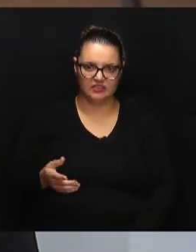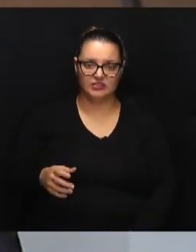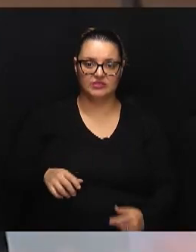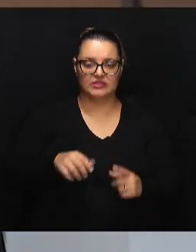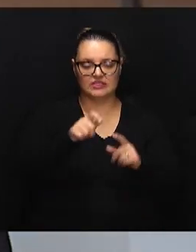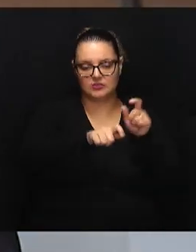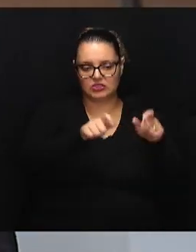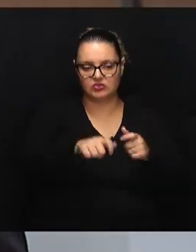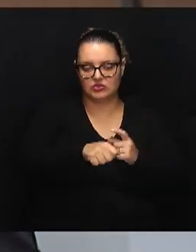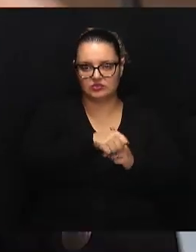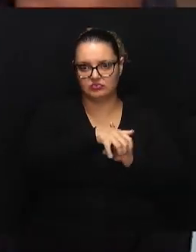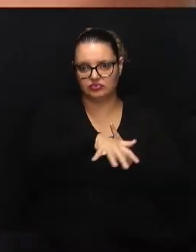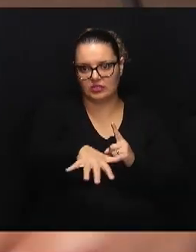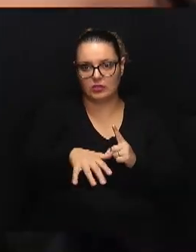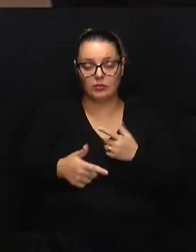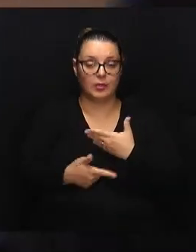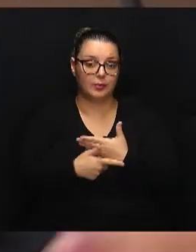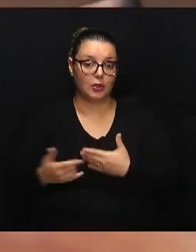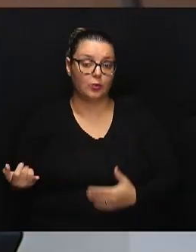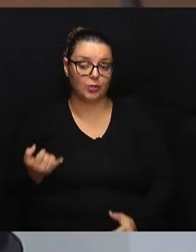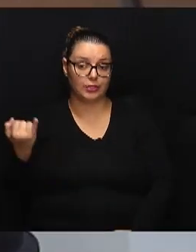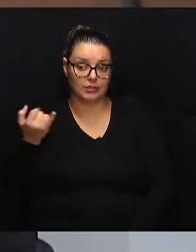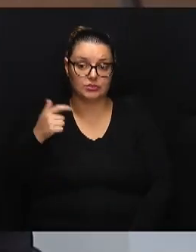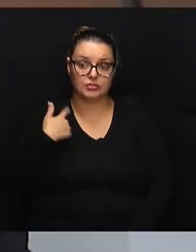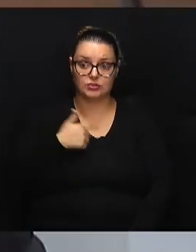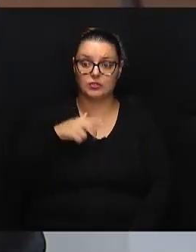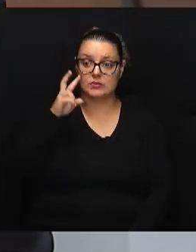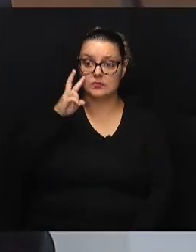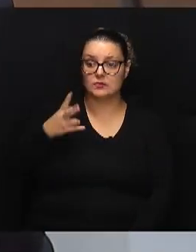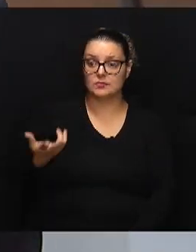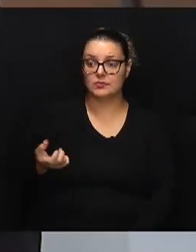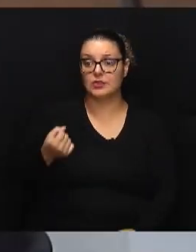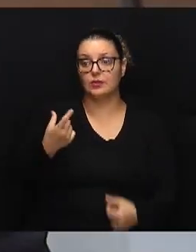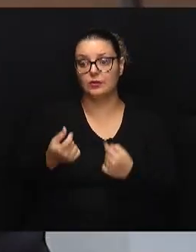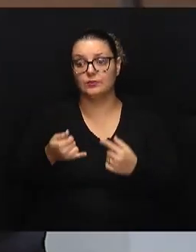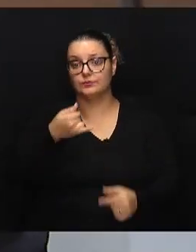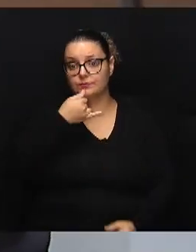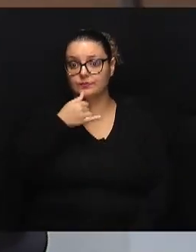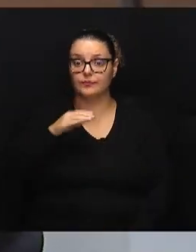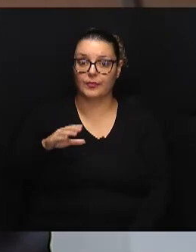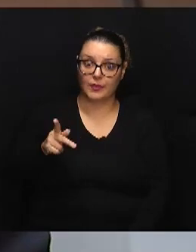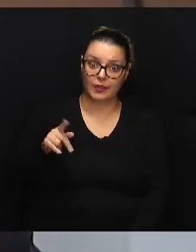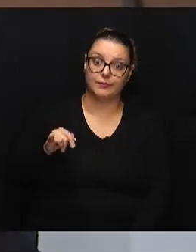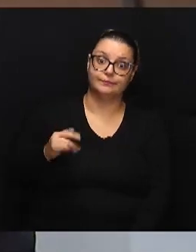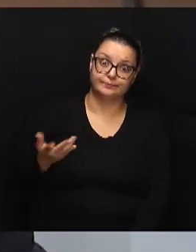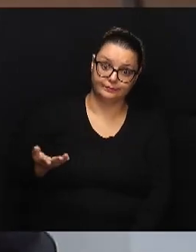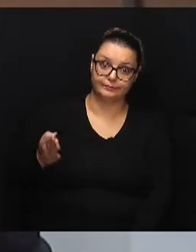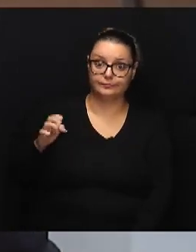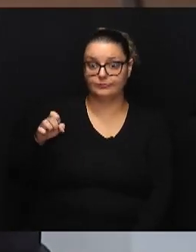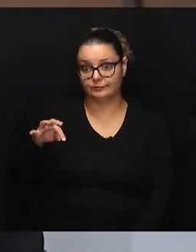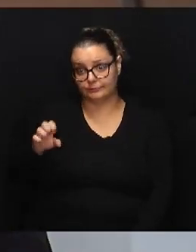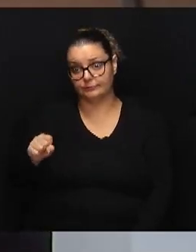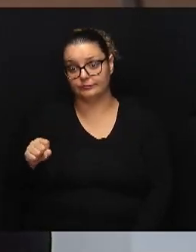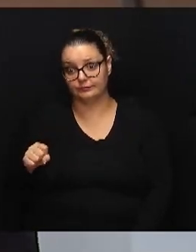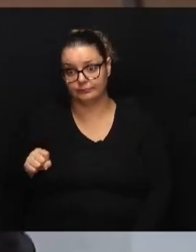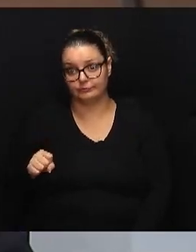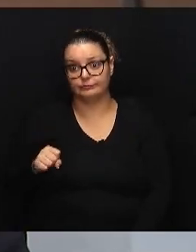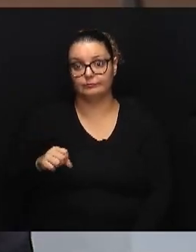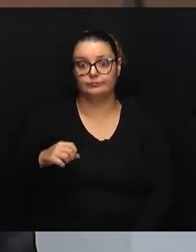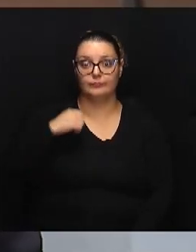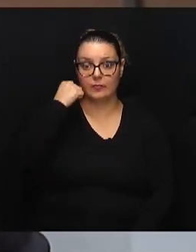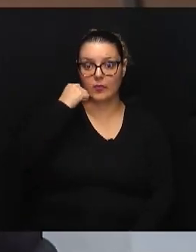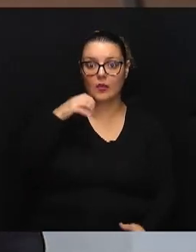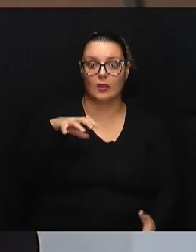importante nessa questão. Nós até vimos, infelizmente, aquela CPI das bets no Senado, que na verdade veio mais